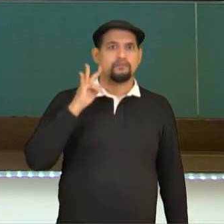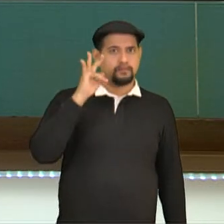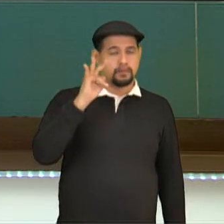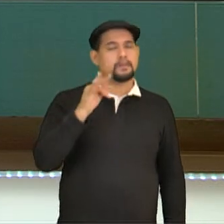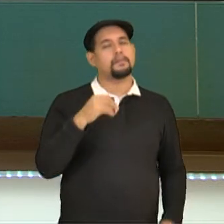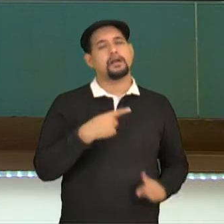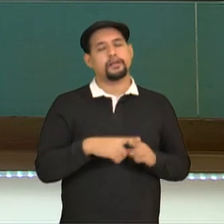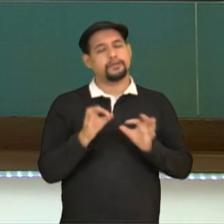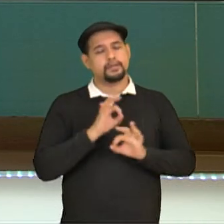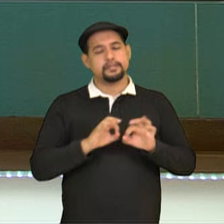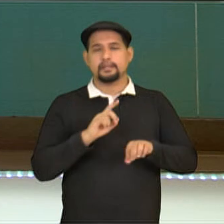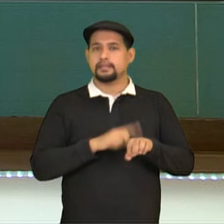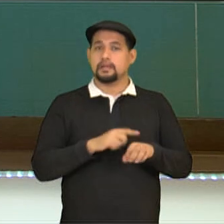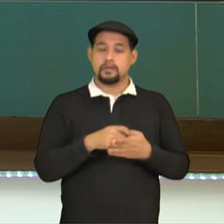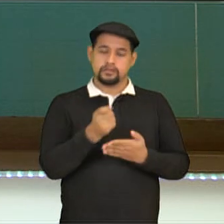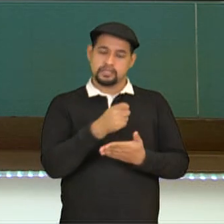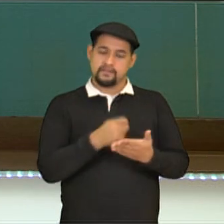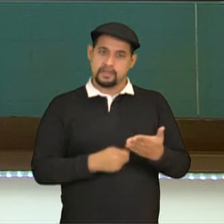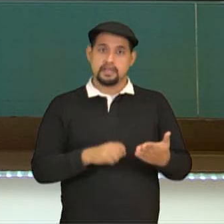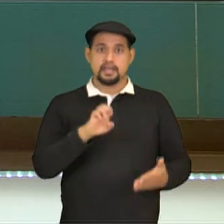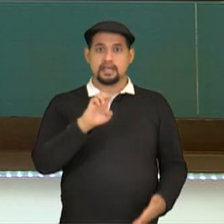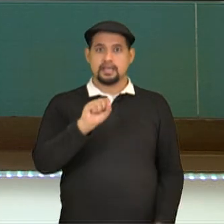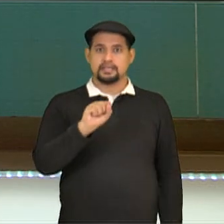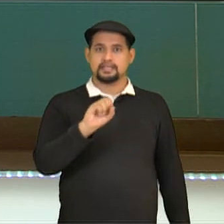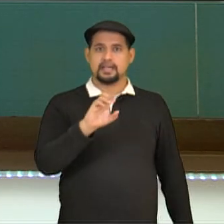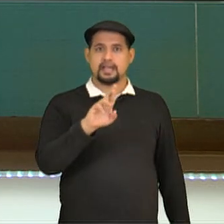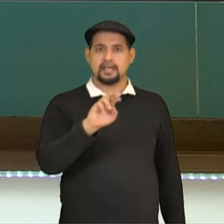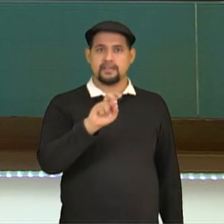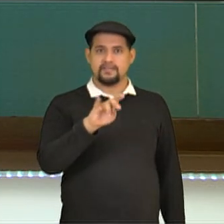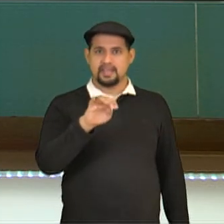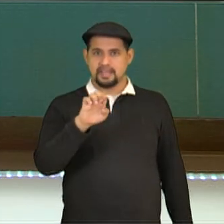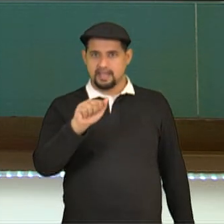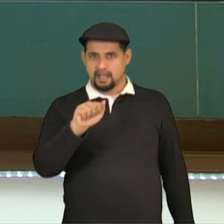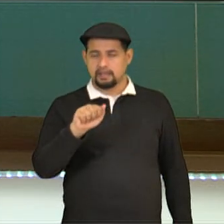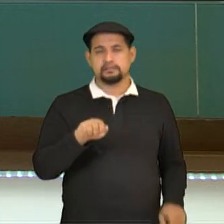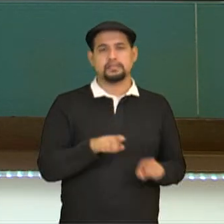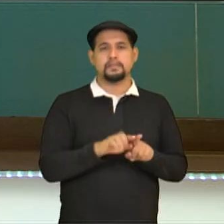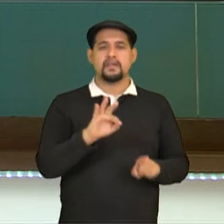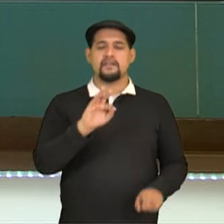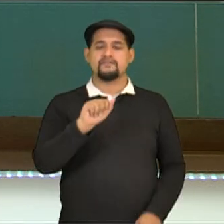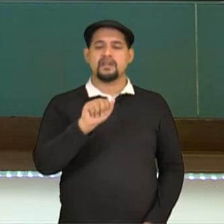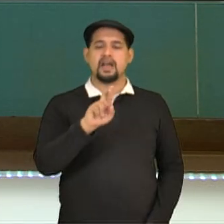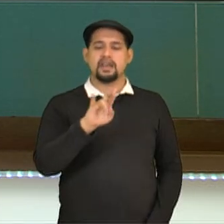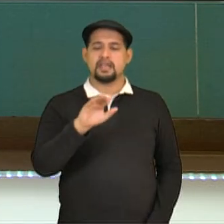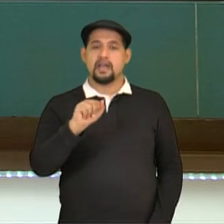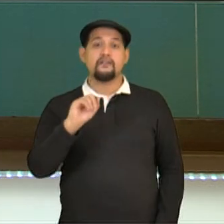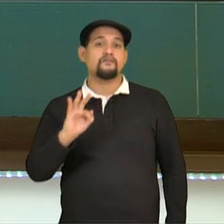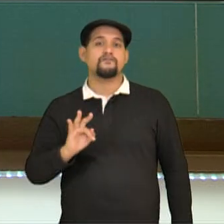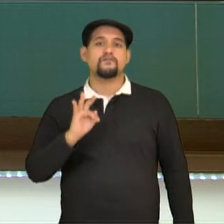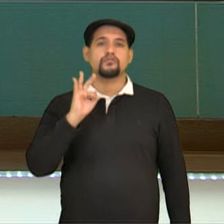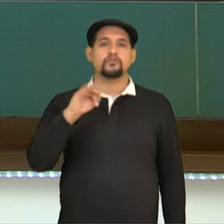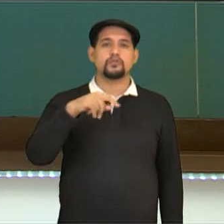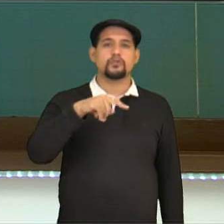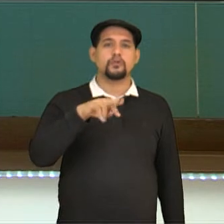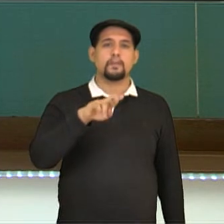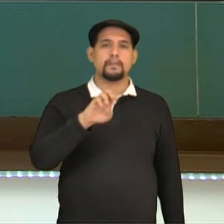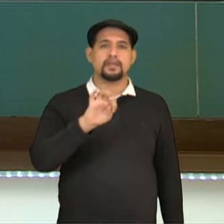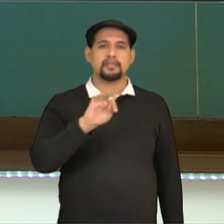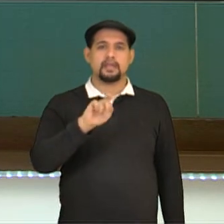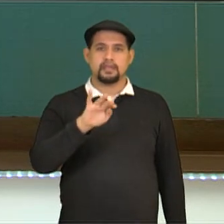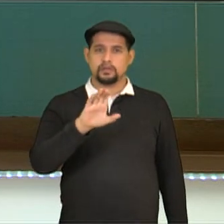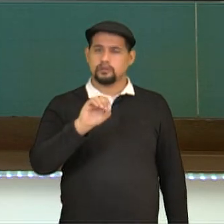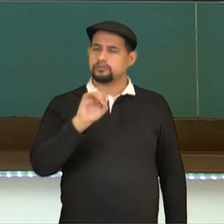tempo, eu escreveria mais. Então, escreveria, faria, estudaria, futuro do pretérito, só para a gente fazer aí uma breve